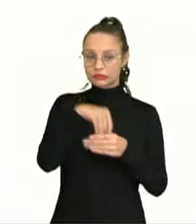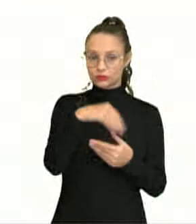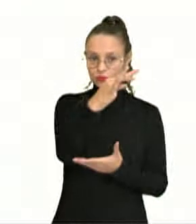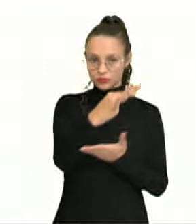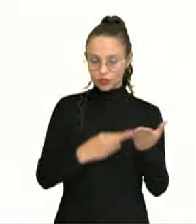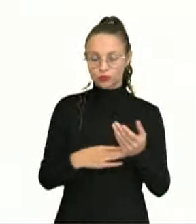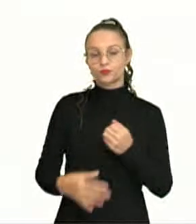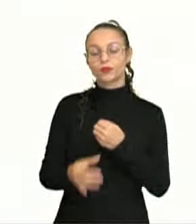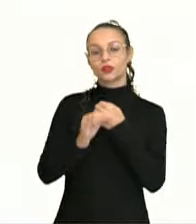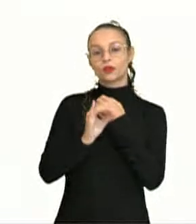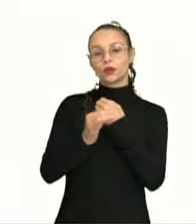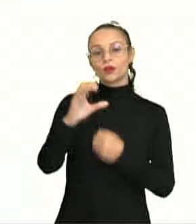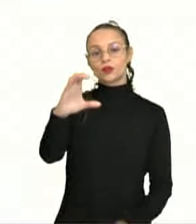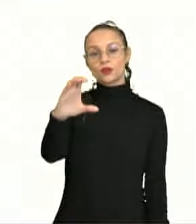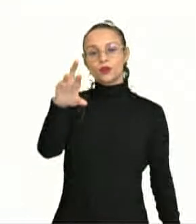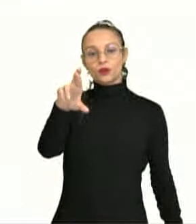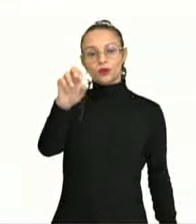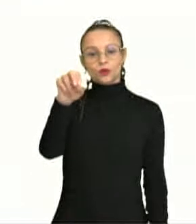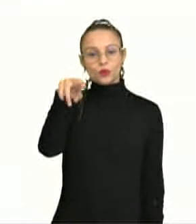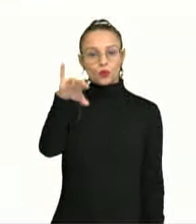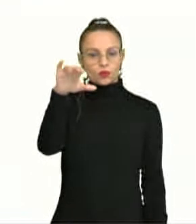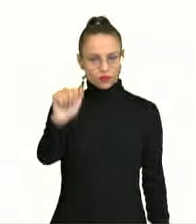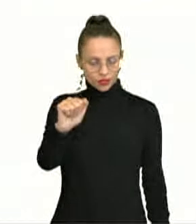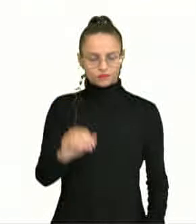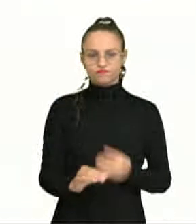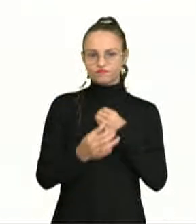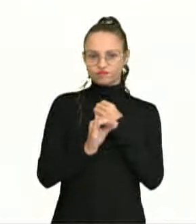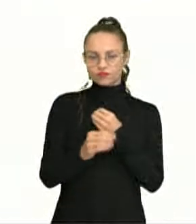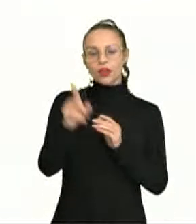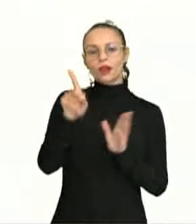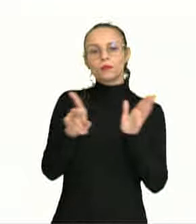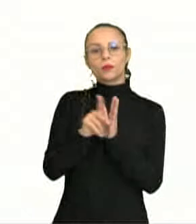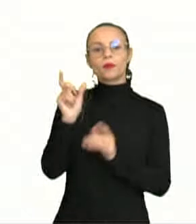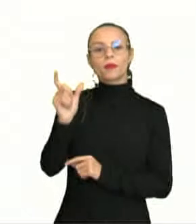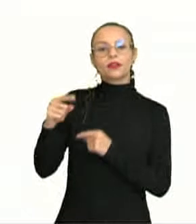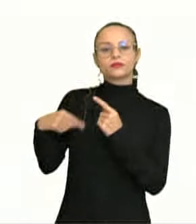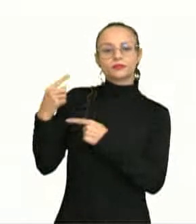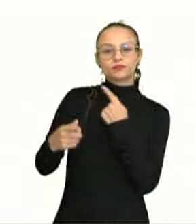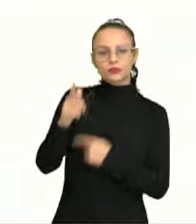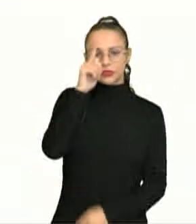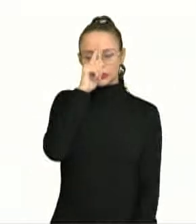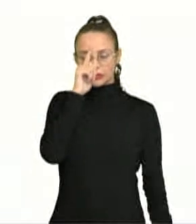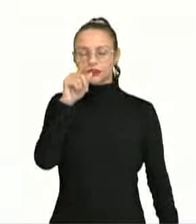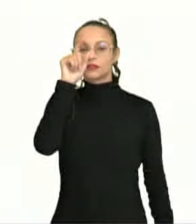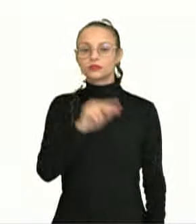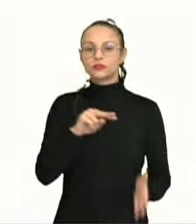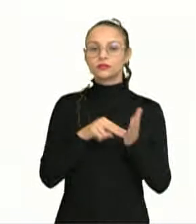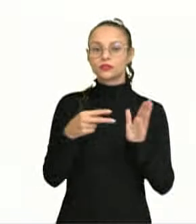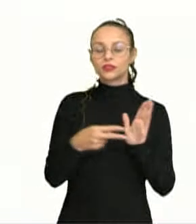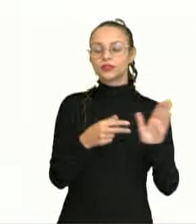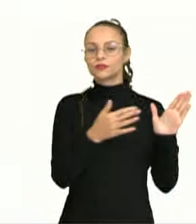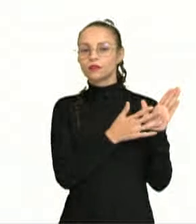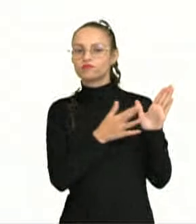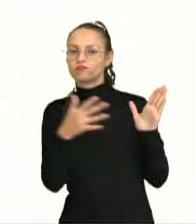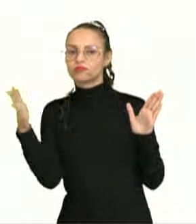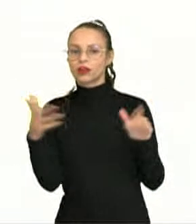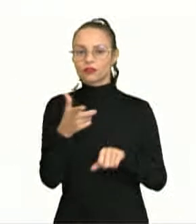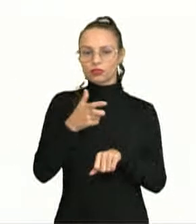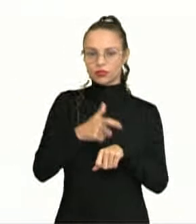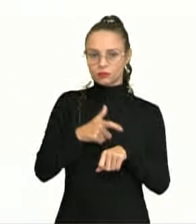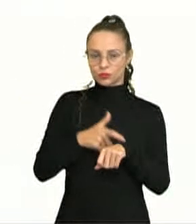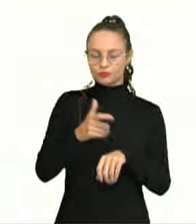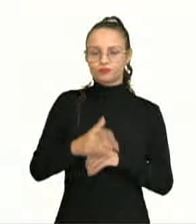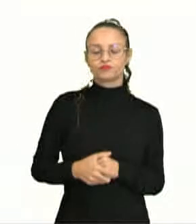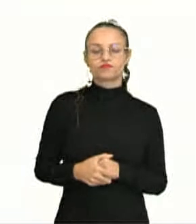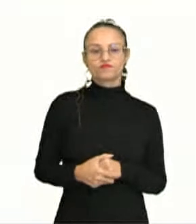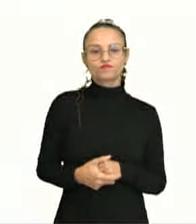Crônica, como você sabe, vem da palavra latina, da palavra grega, que significa tempo, né? Crônica e cronos. O